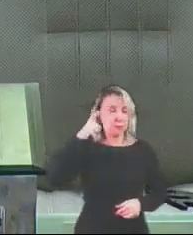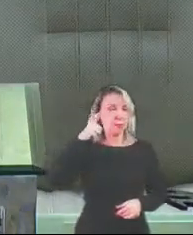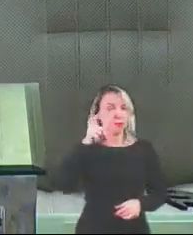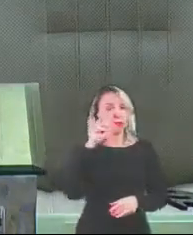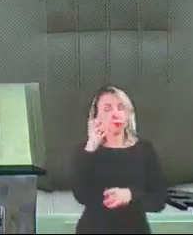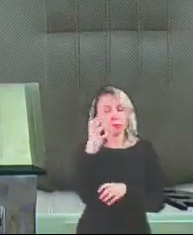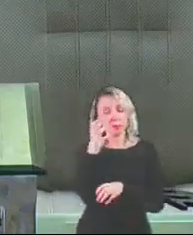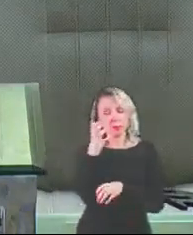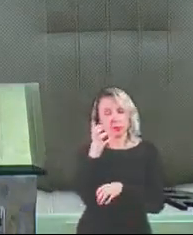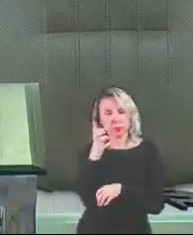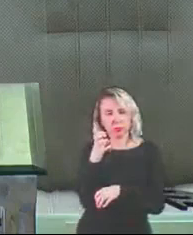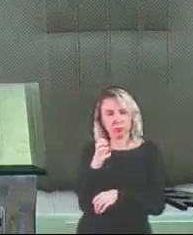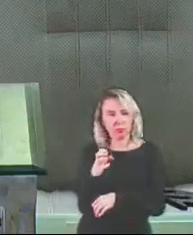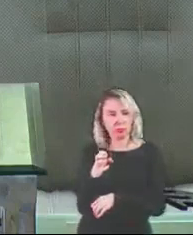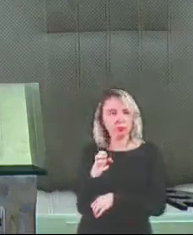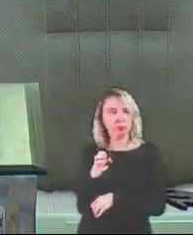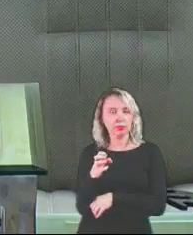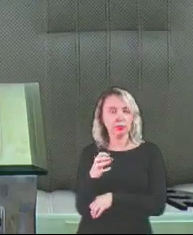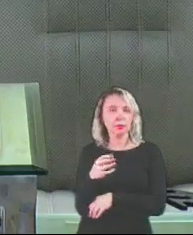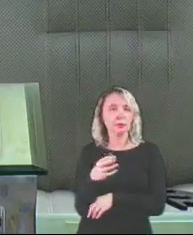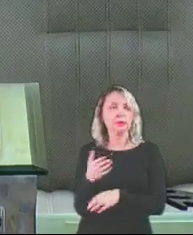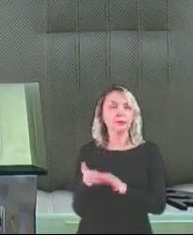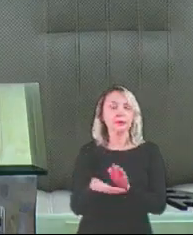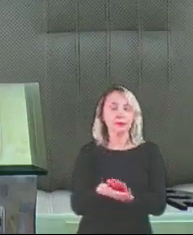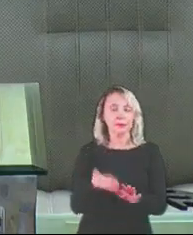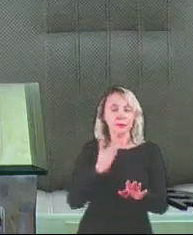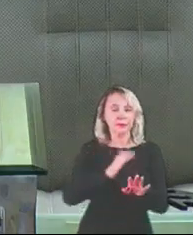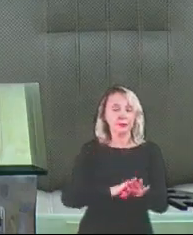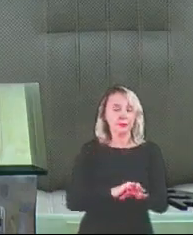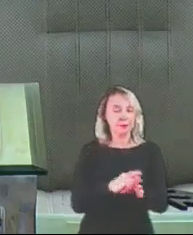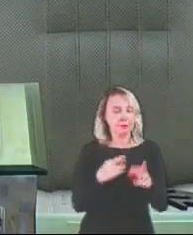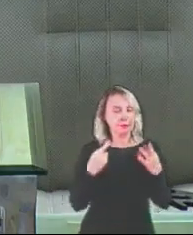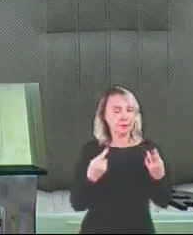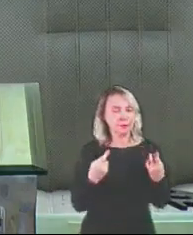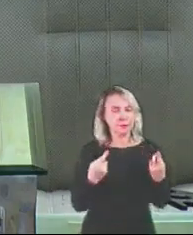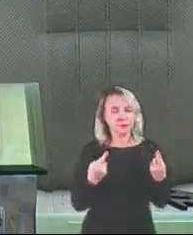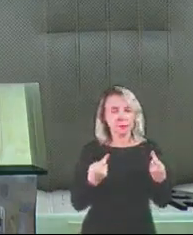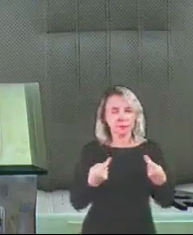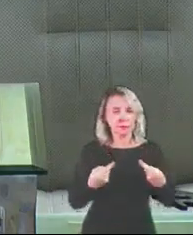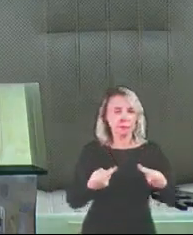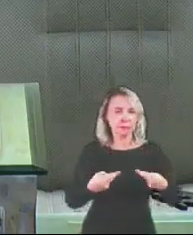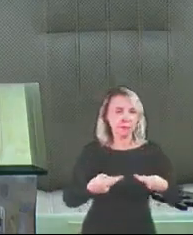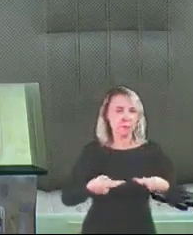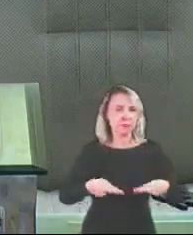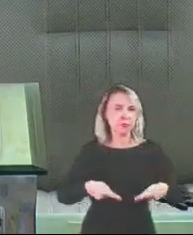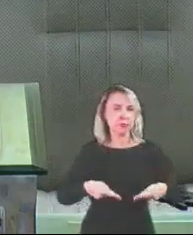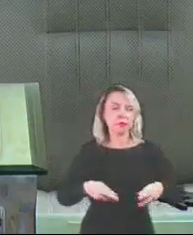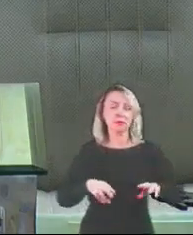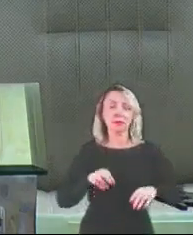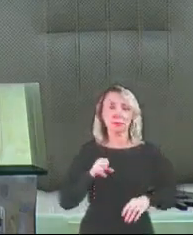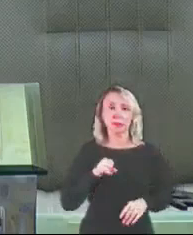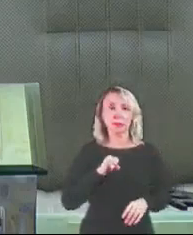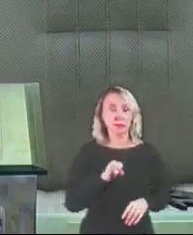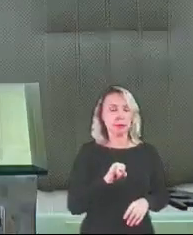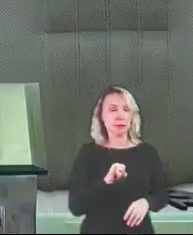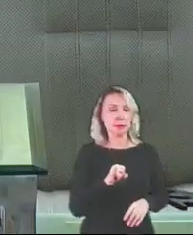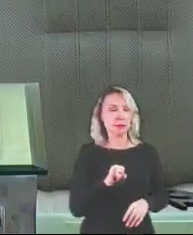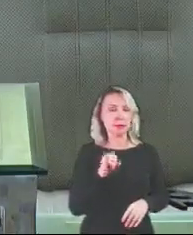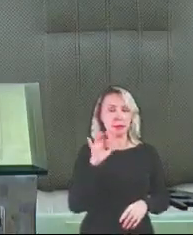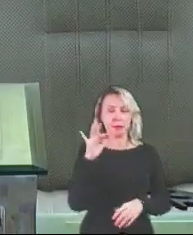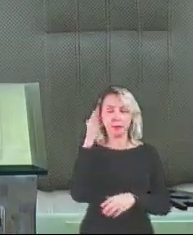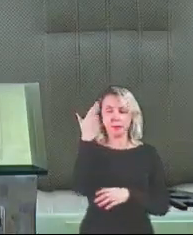feneceu a esperança de uma nova colheita. Se não tem colheita, não